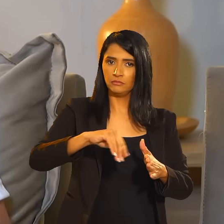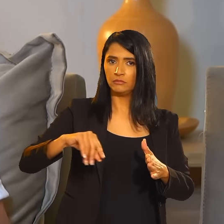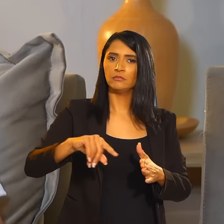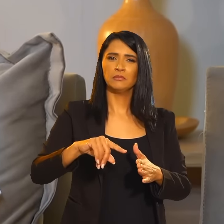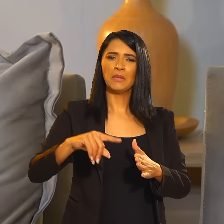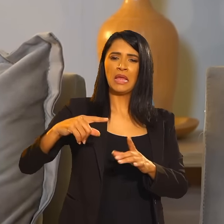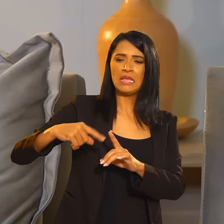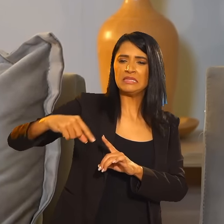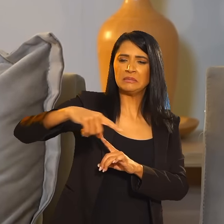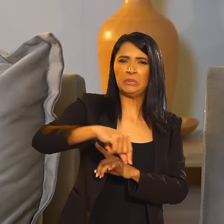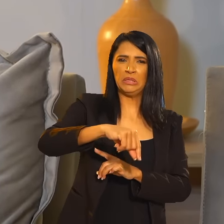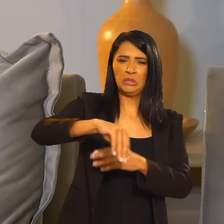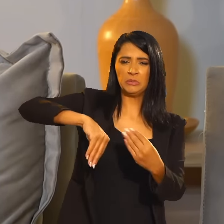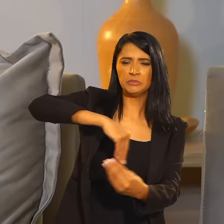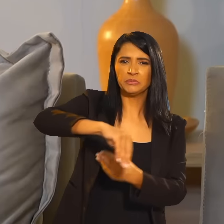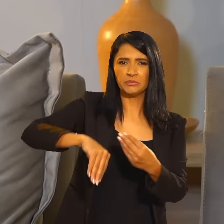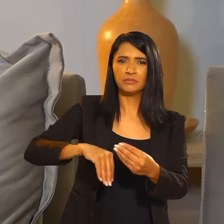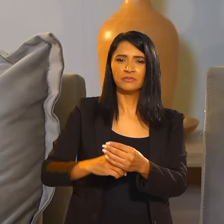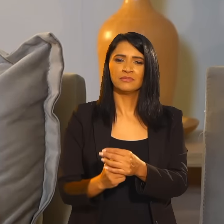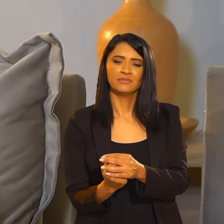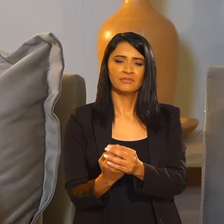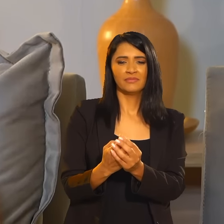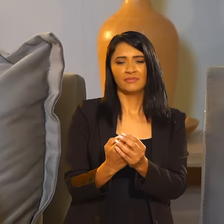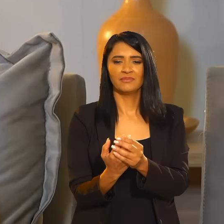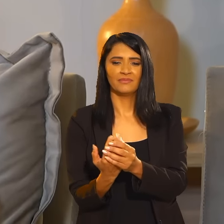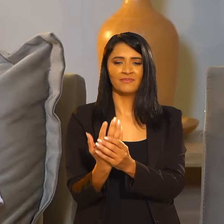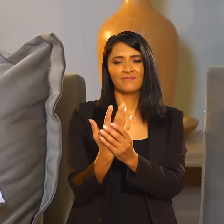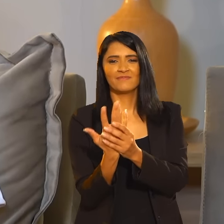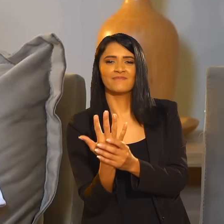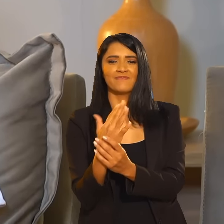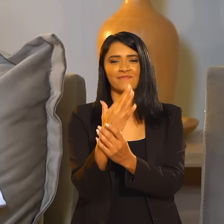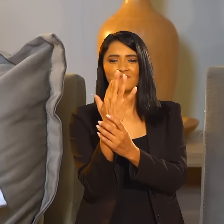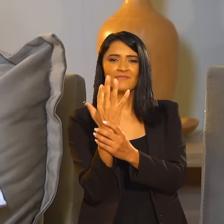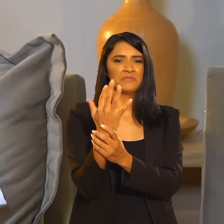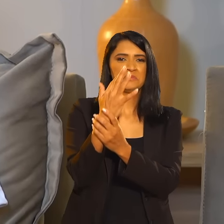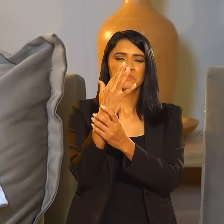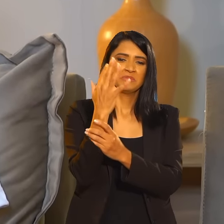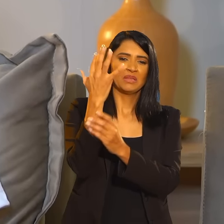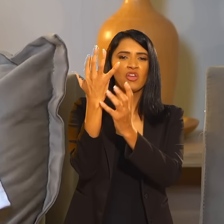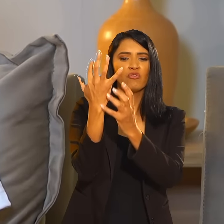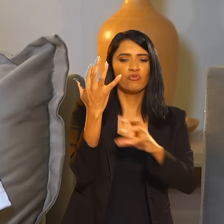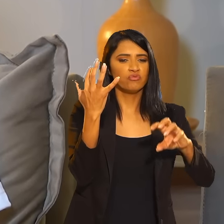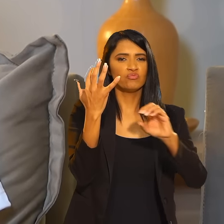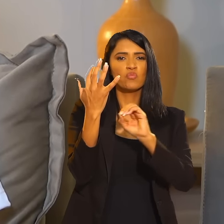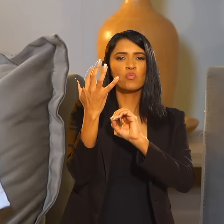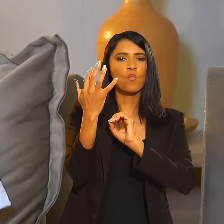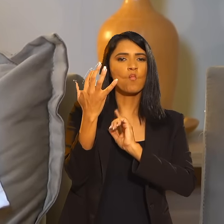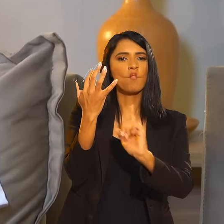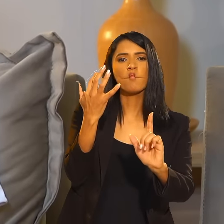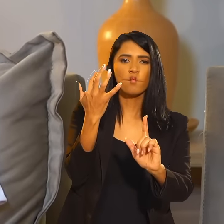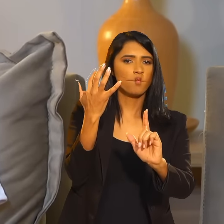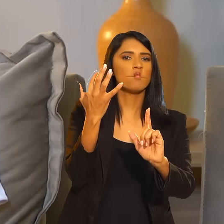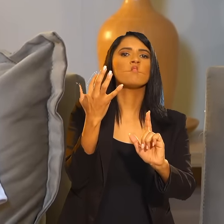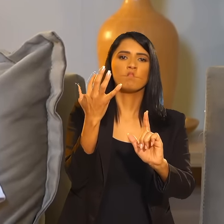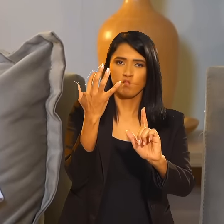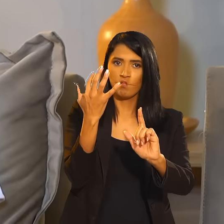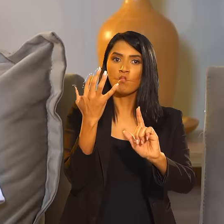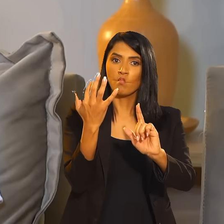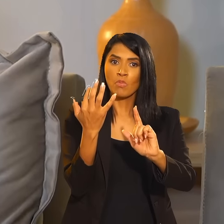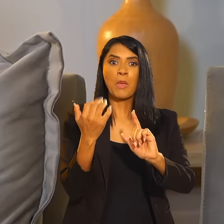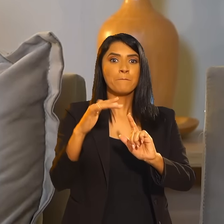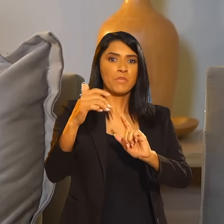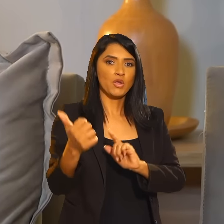terra, mas tinha espinho. Aí ela cresceu até uma determinada altura, mas não produziu frutos. Ou seja, ela já